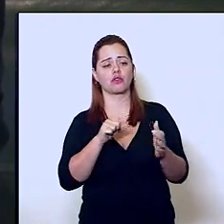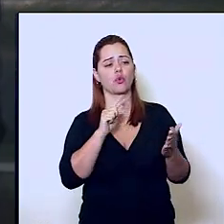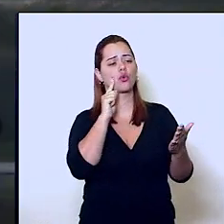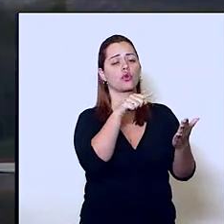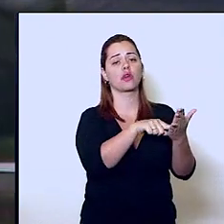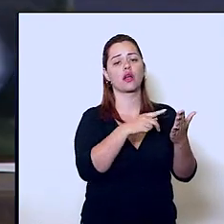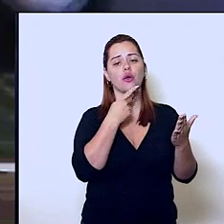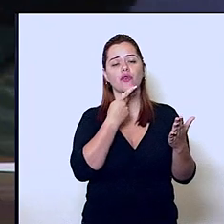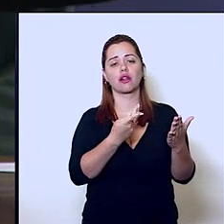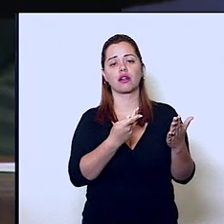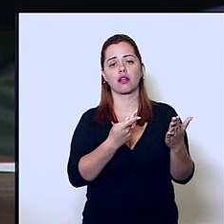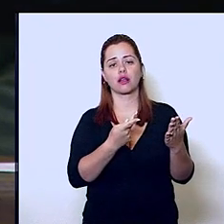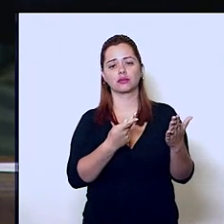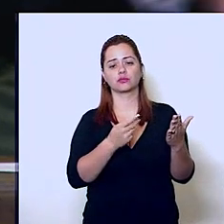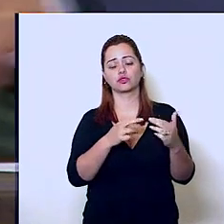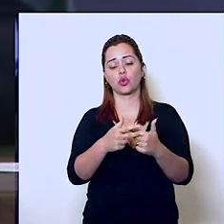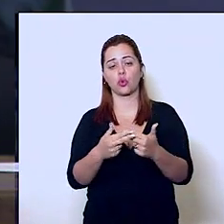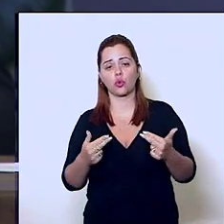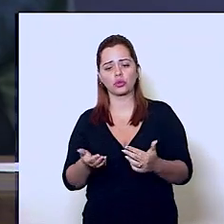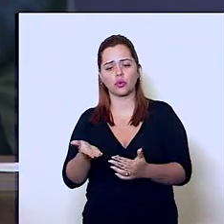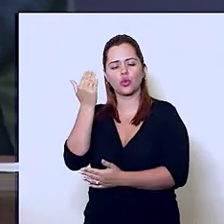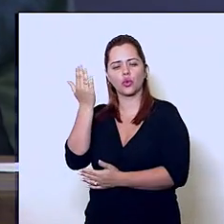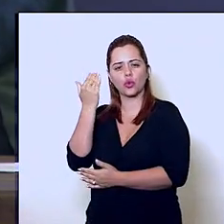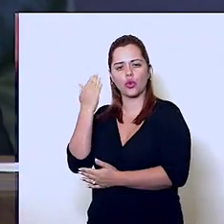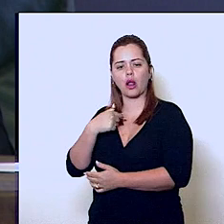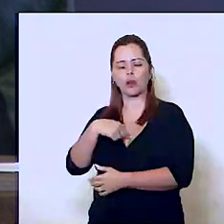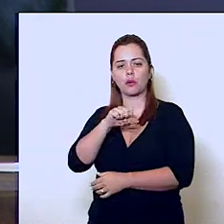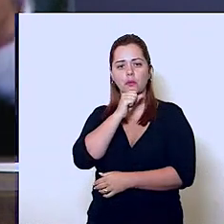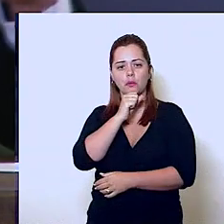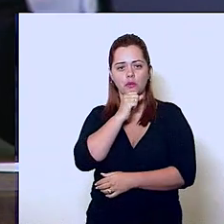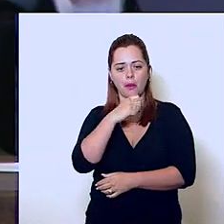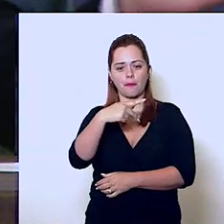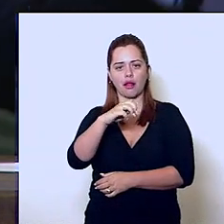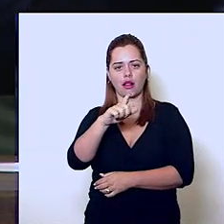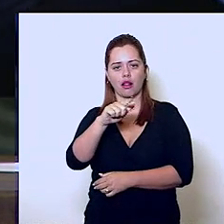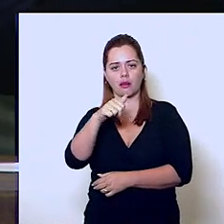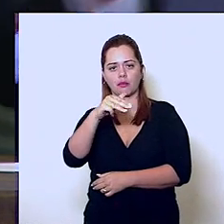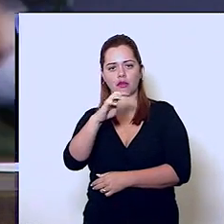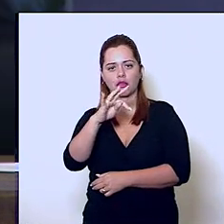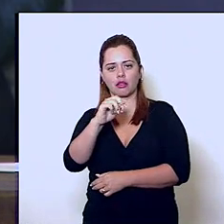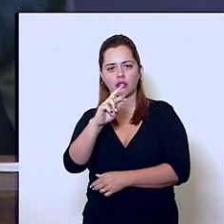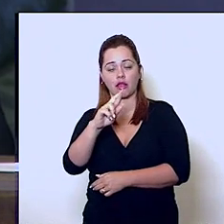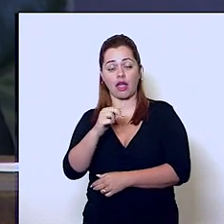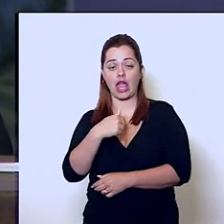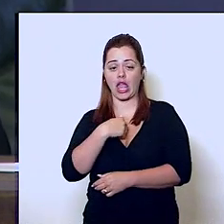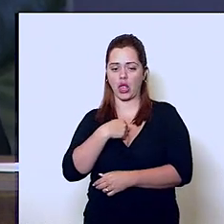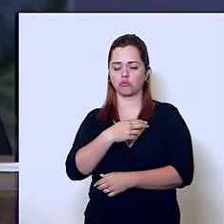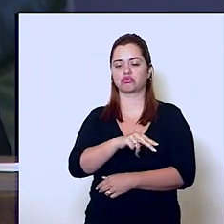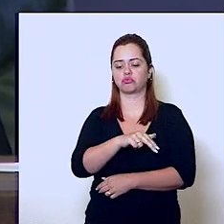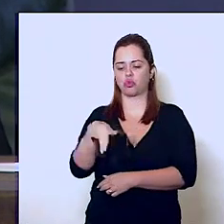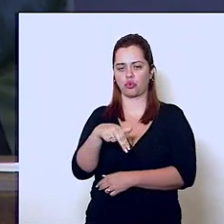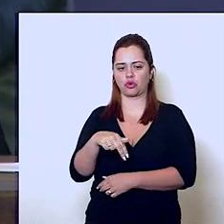episódios da época que o meu avô era parlamentar lá no Rio de Janeiro, e eu, que fui um neto muito dedicado, né, meu conterrâneo Zé Múcio